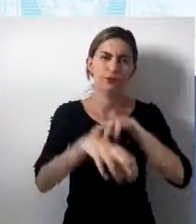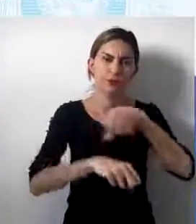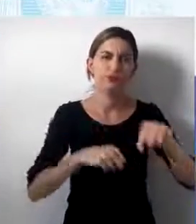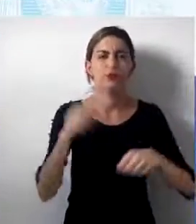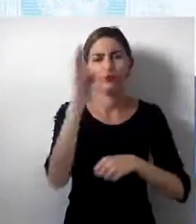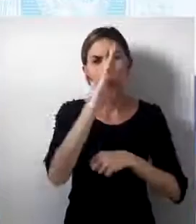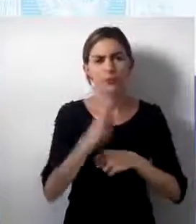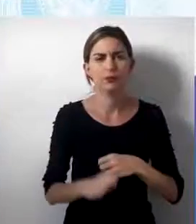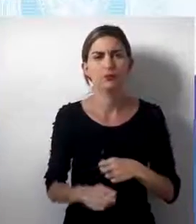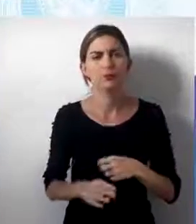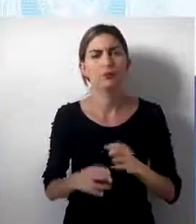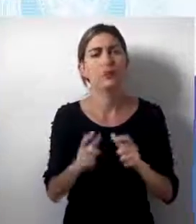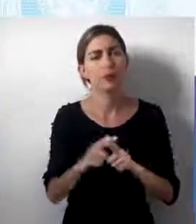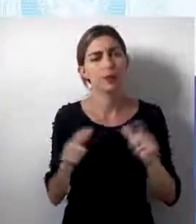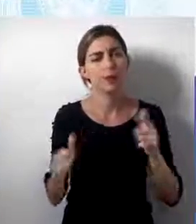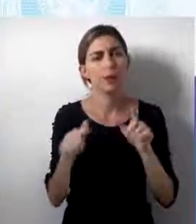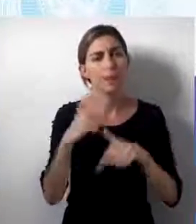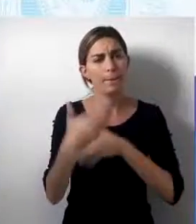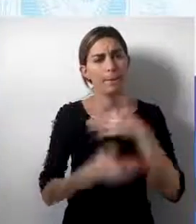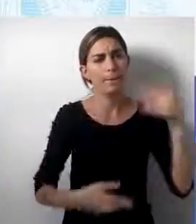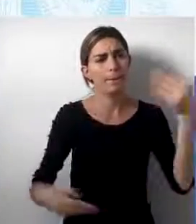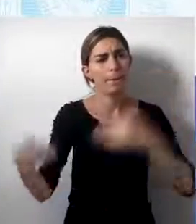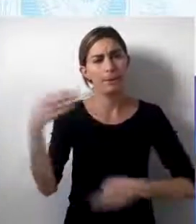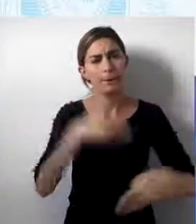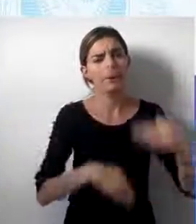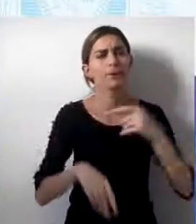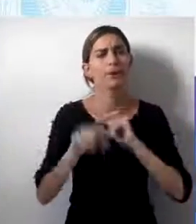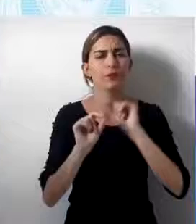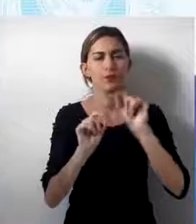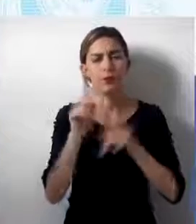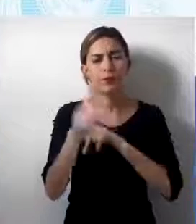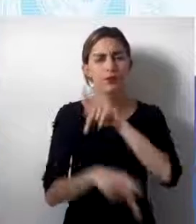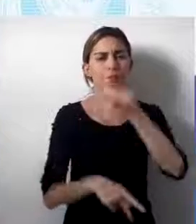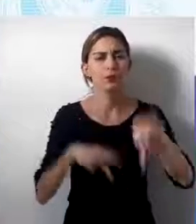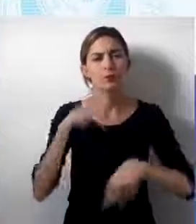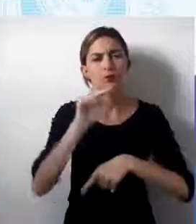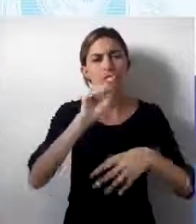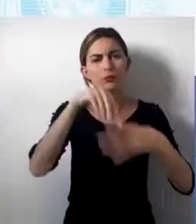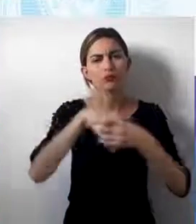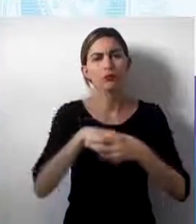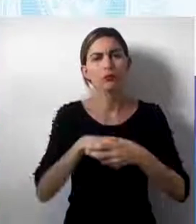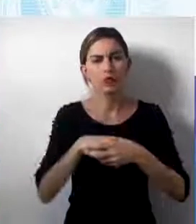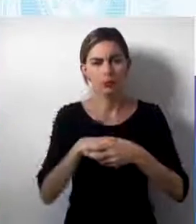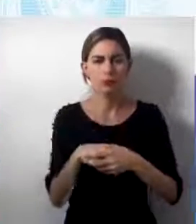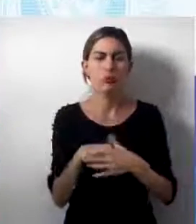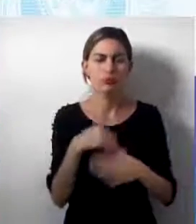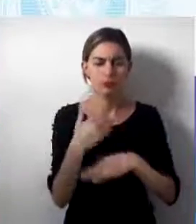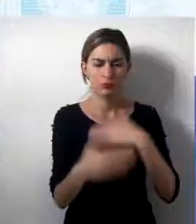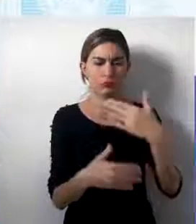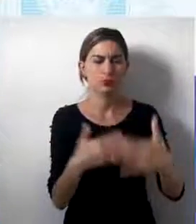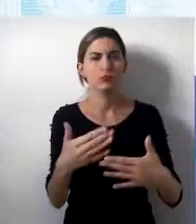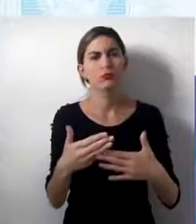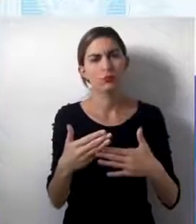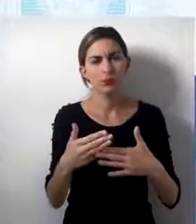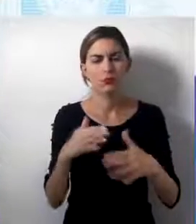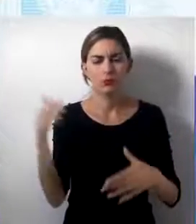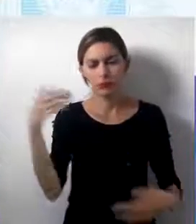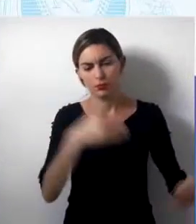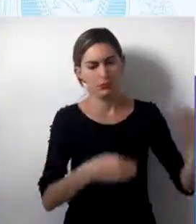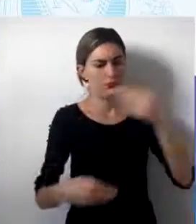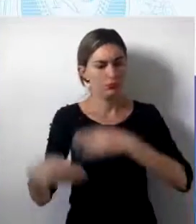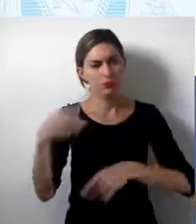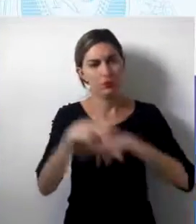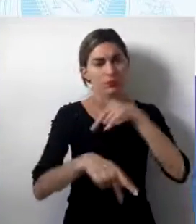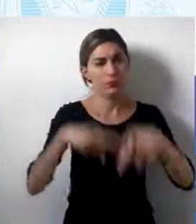do Brasil. E aí vem a participação, não é, das populações dentro desse processo de ocupação. A participação